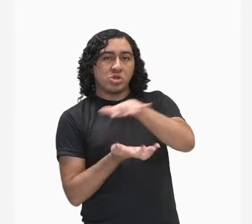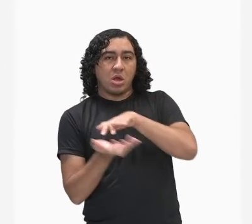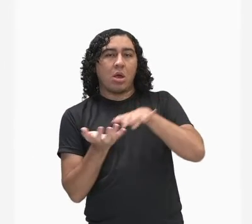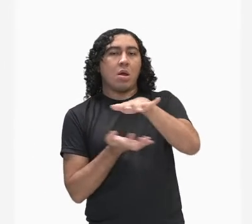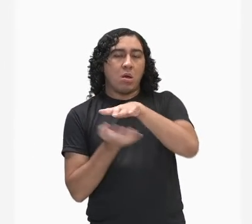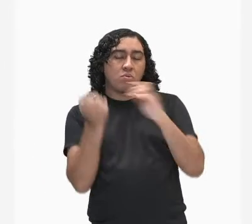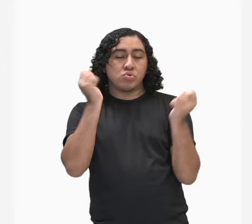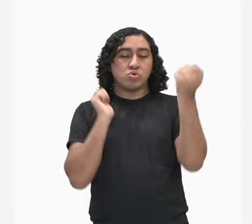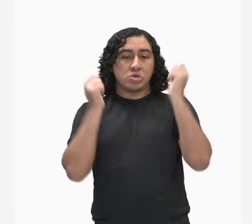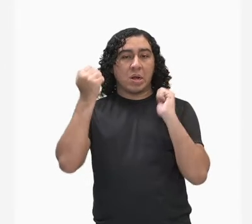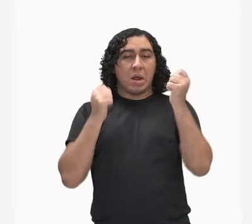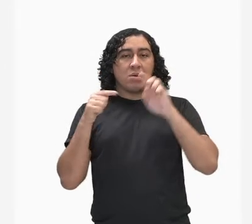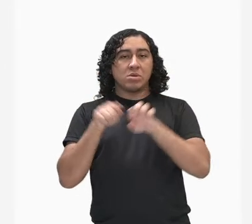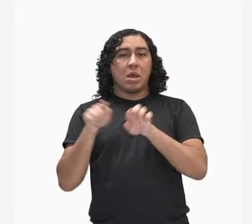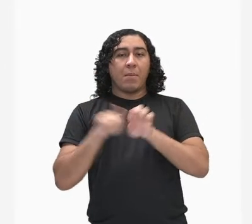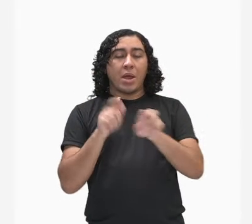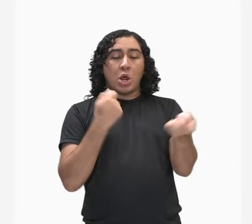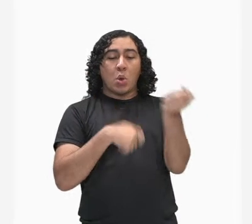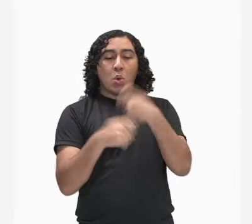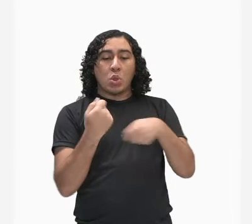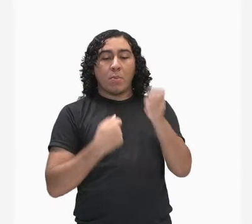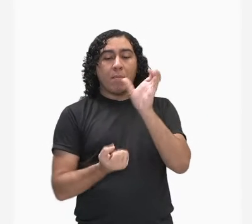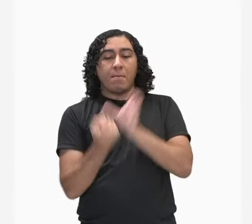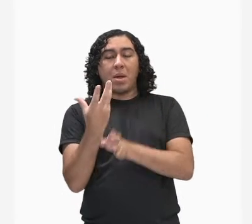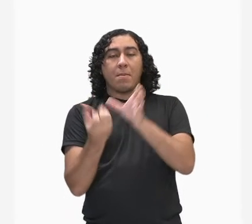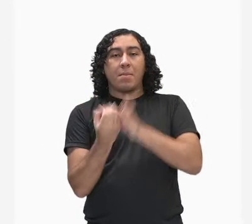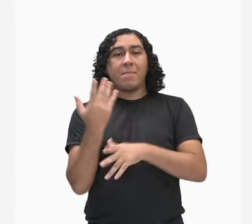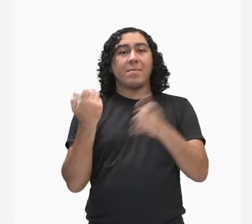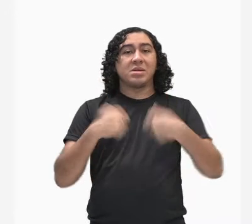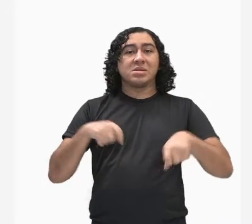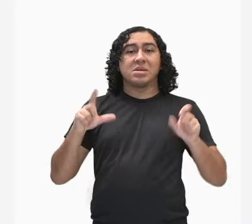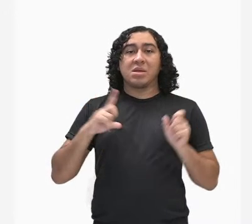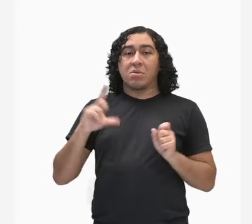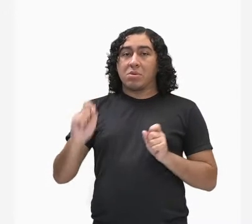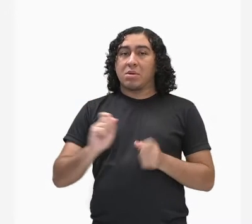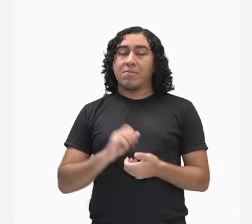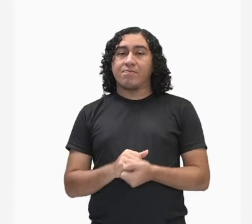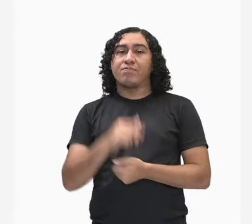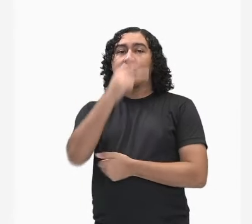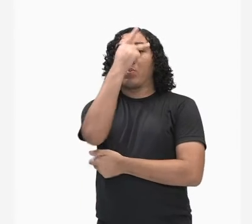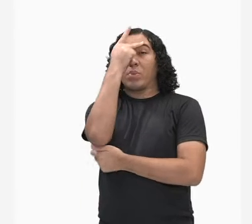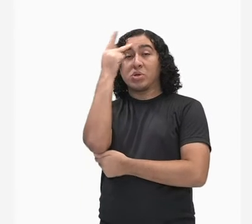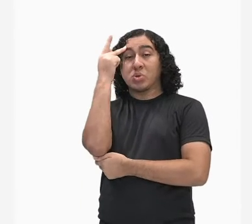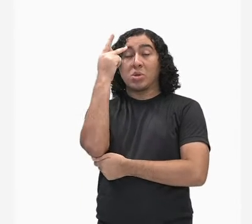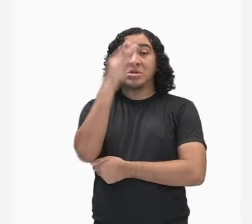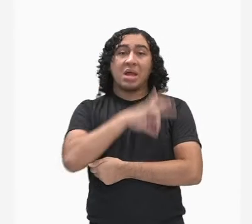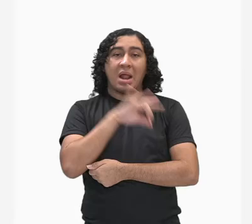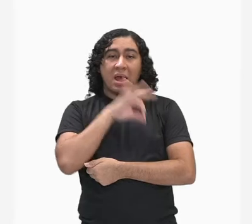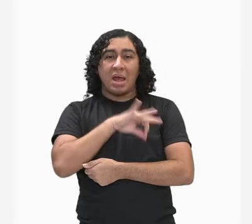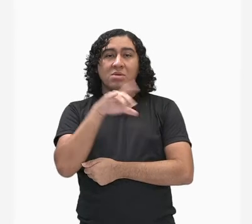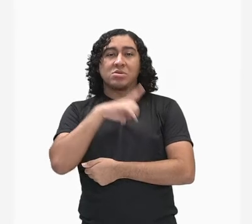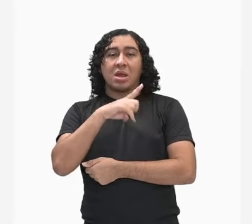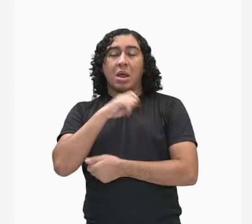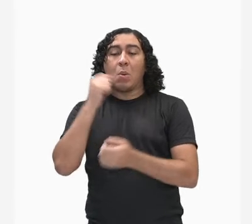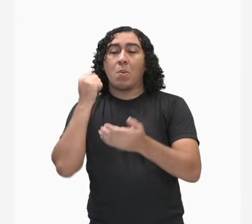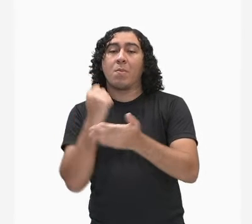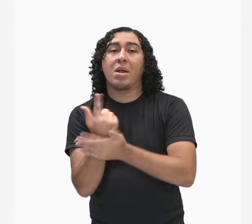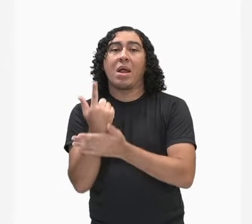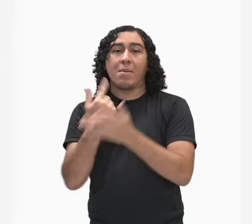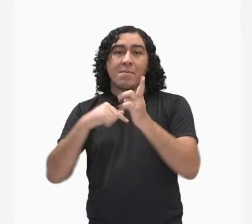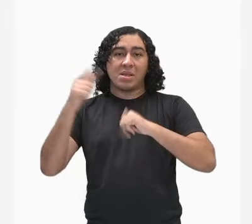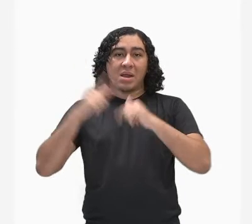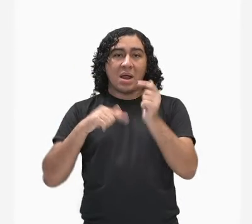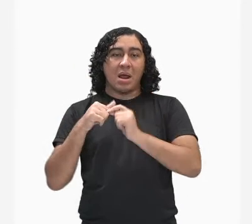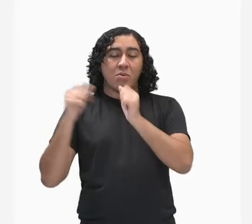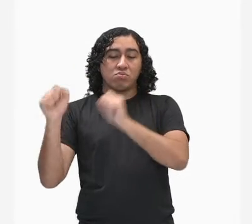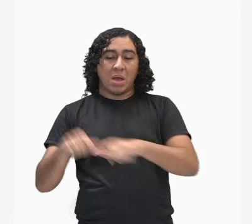produção econômica, que precisa de pessoas assalariadas para comprar os produtos que são